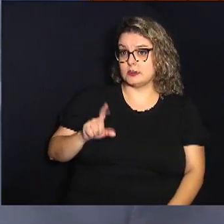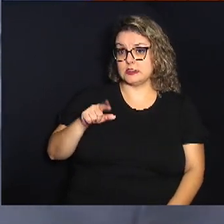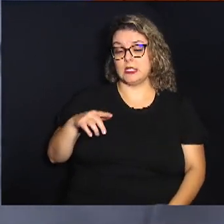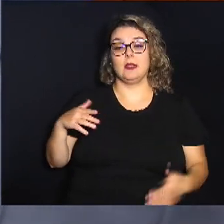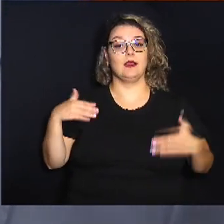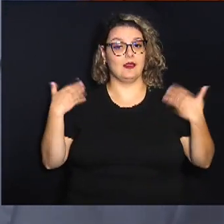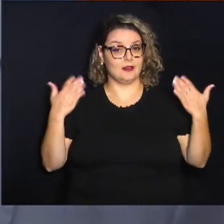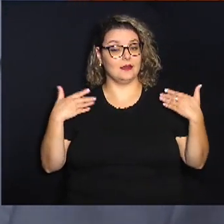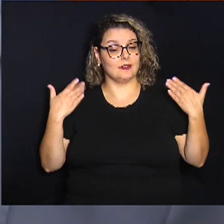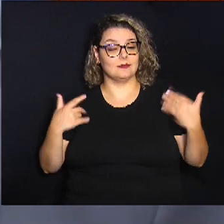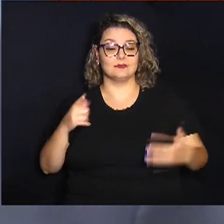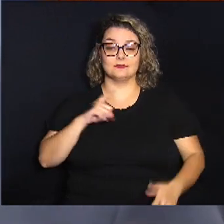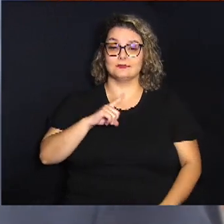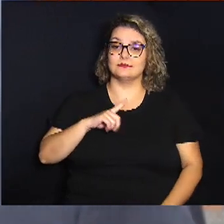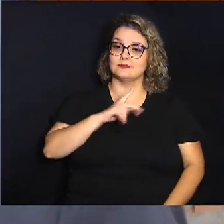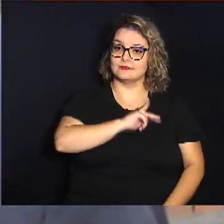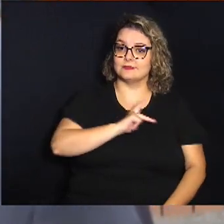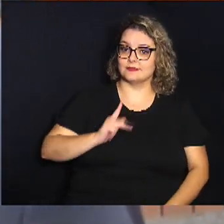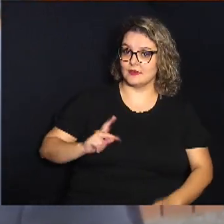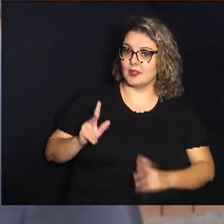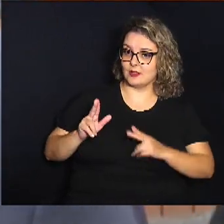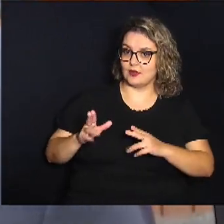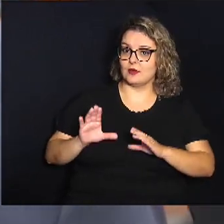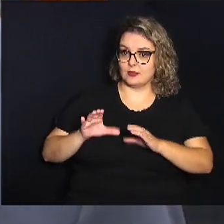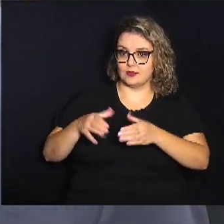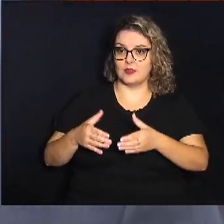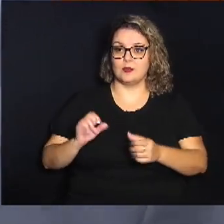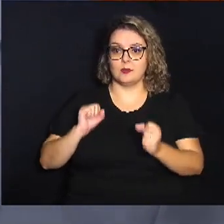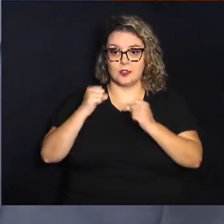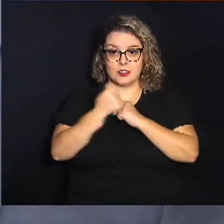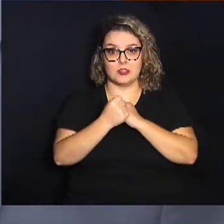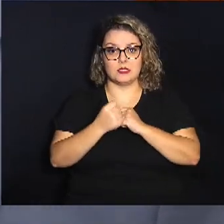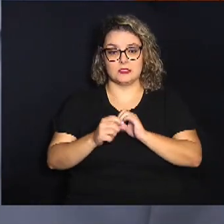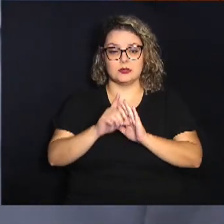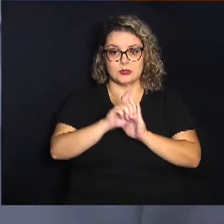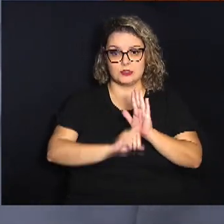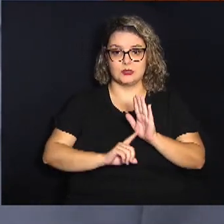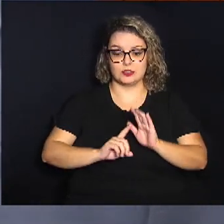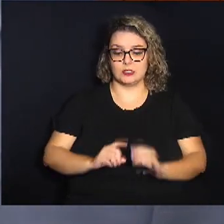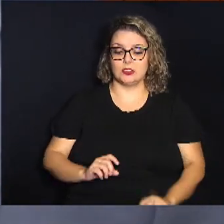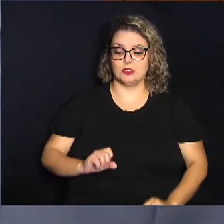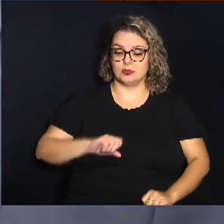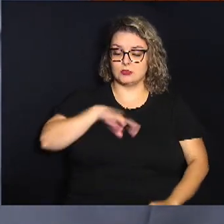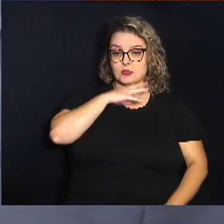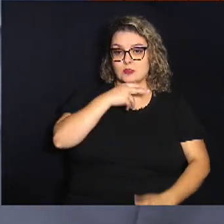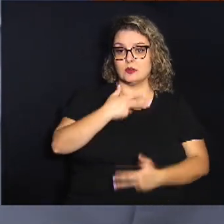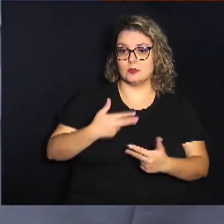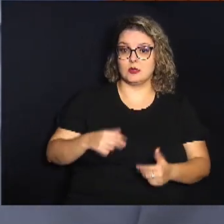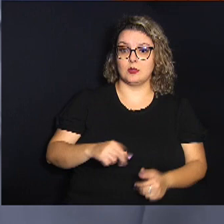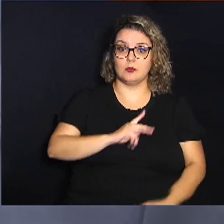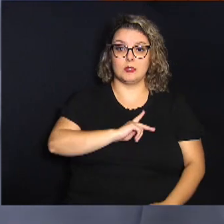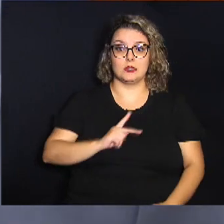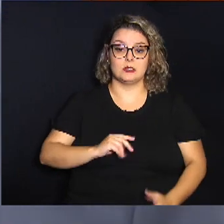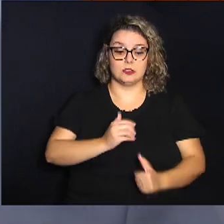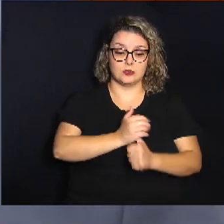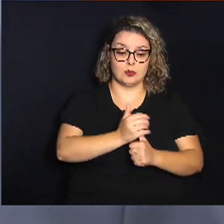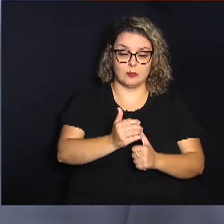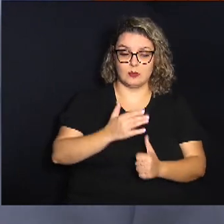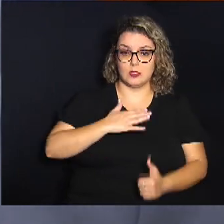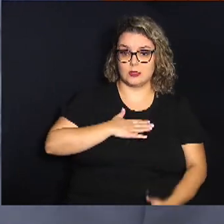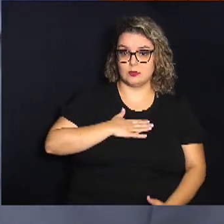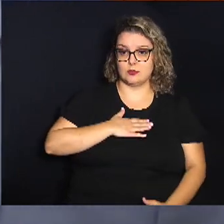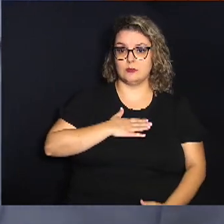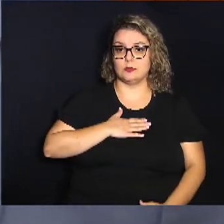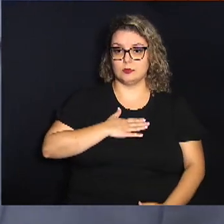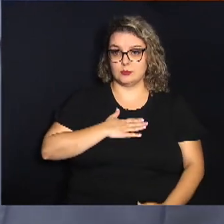que a gente tem como presidente da Comissão de Proteção e Defesa dos Direitos dos Animais que presido desde o meu primeiro mandato a felicidade de saber